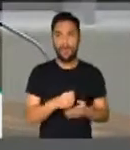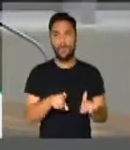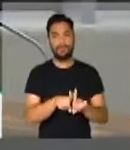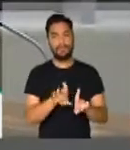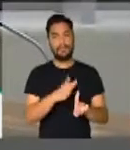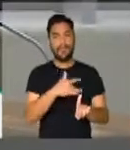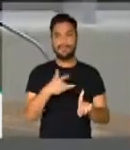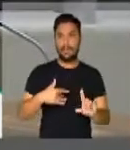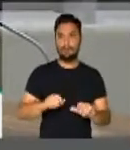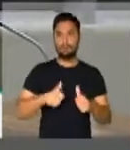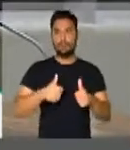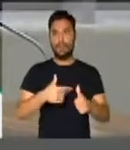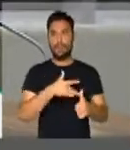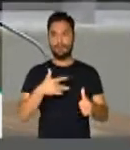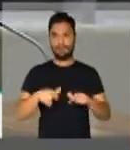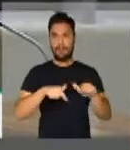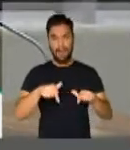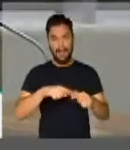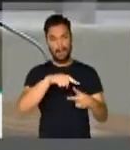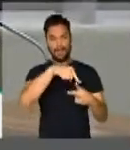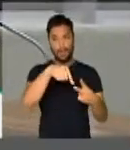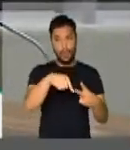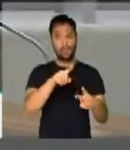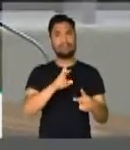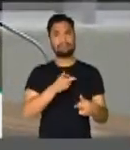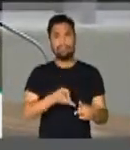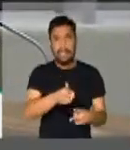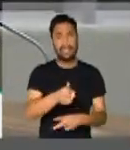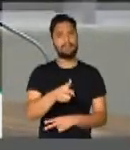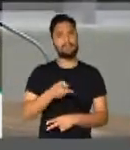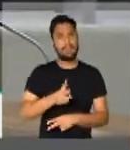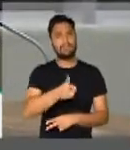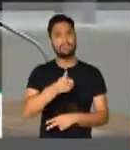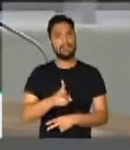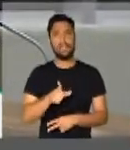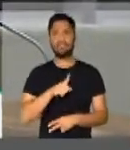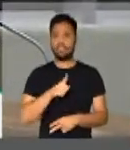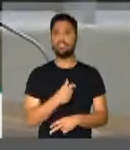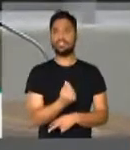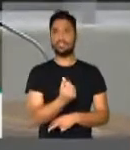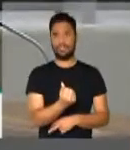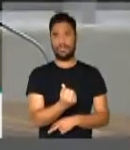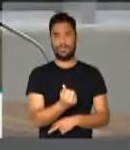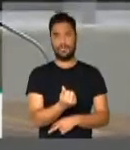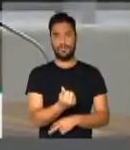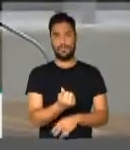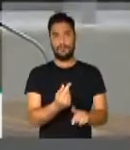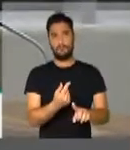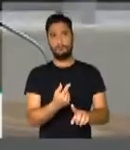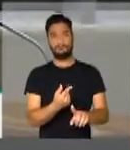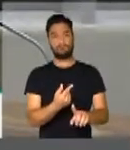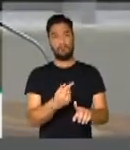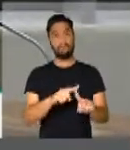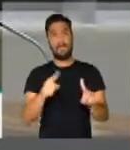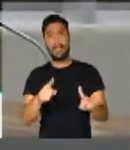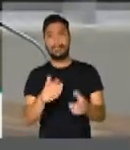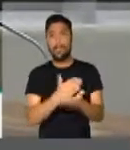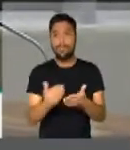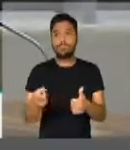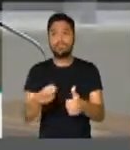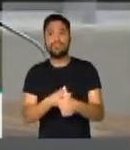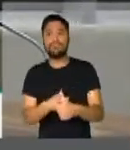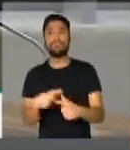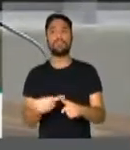assistência e até saúde da população, sempre foi superavitária ao longo dos anos. Ela deixou de ser